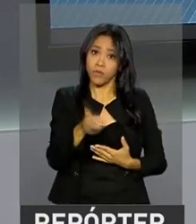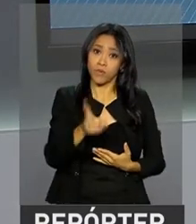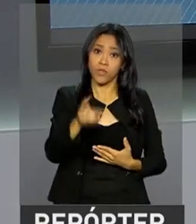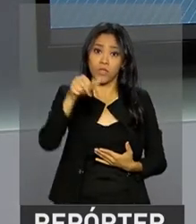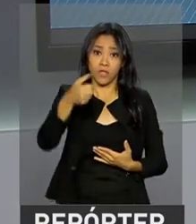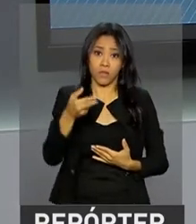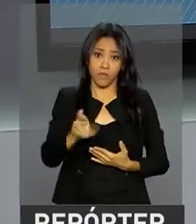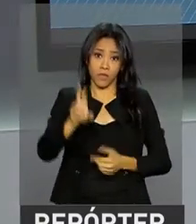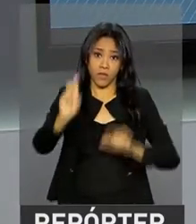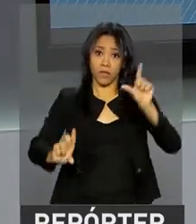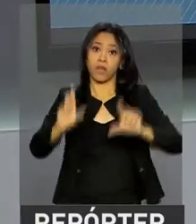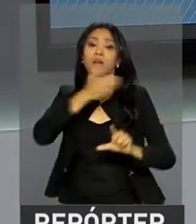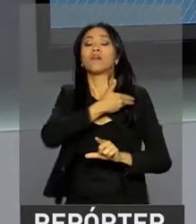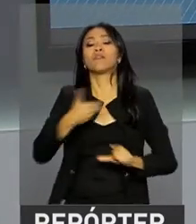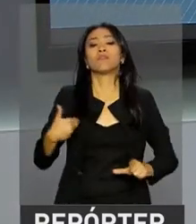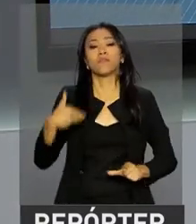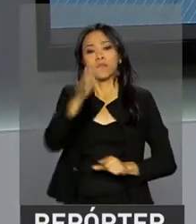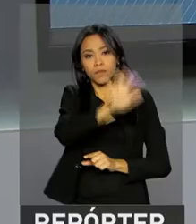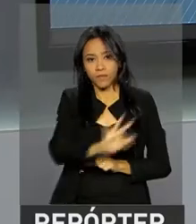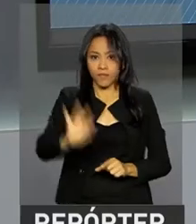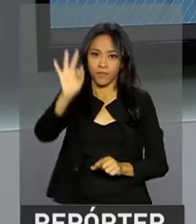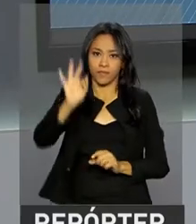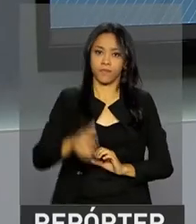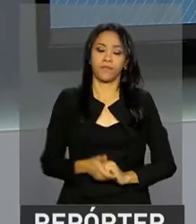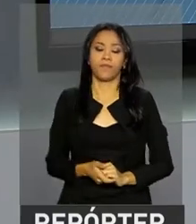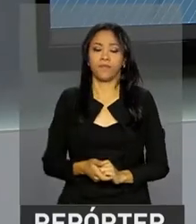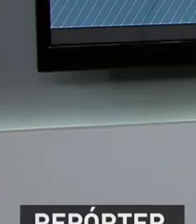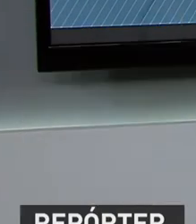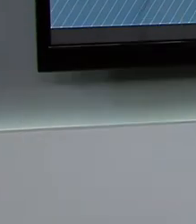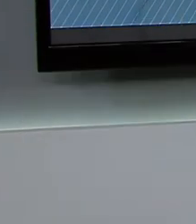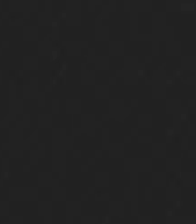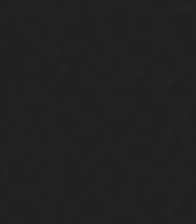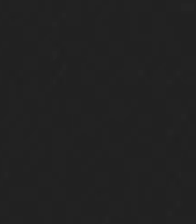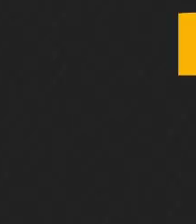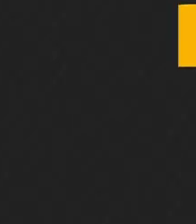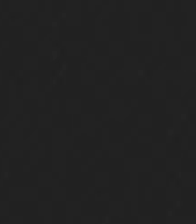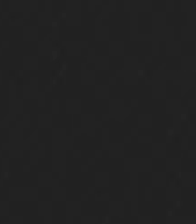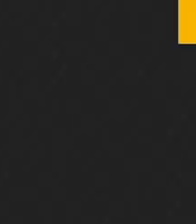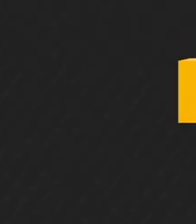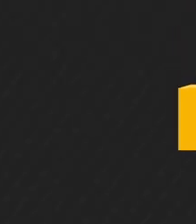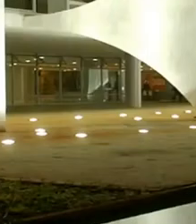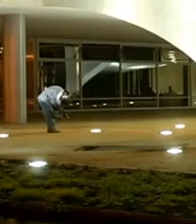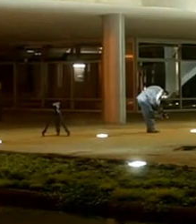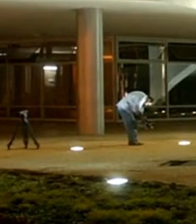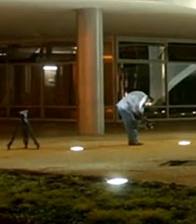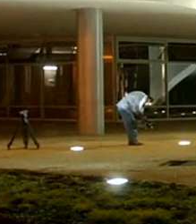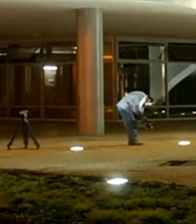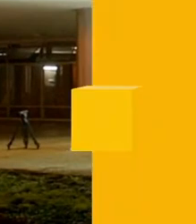continue com a gente aqui na NBR, a TV do Governo Federal. Thank you.